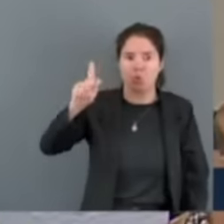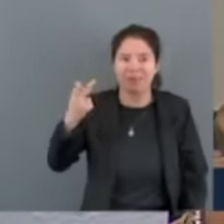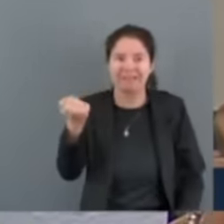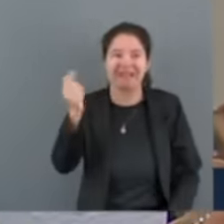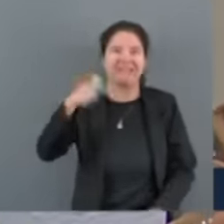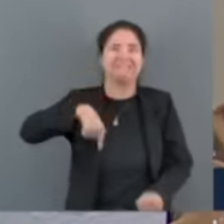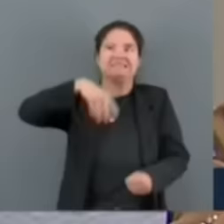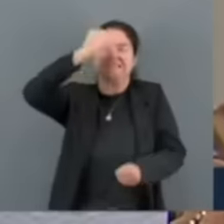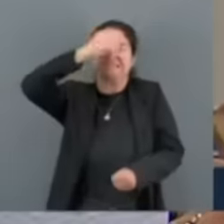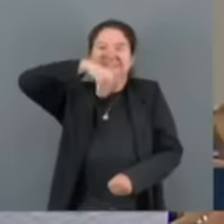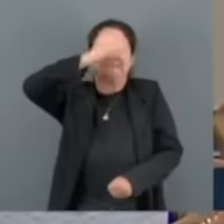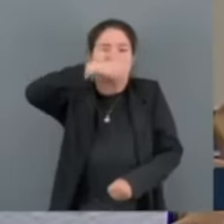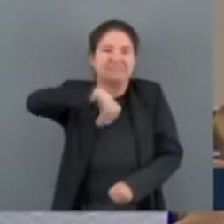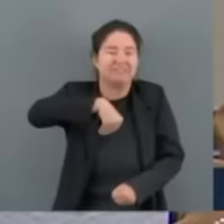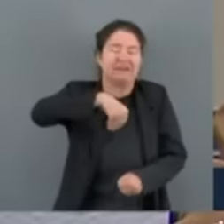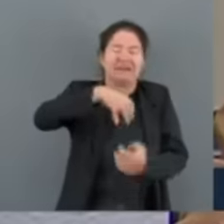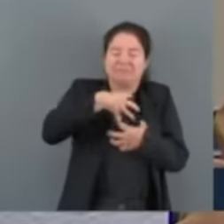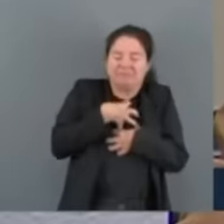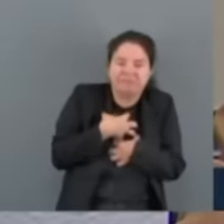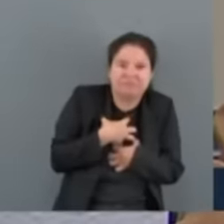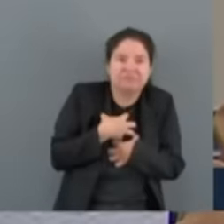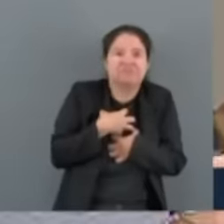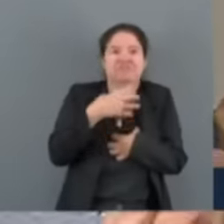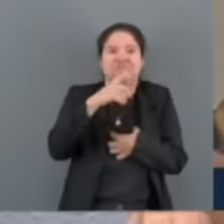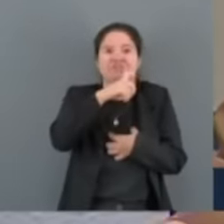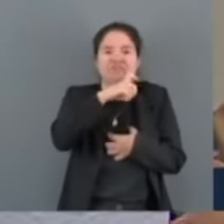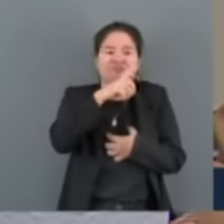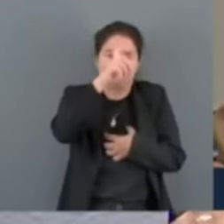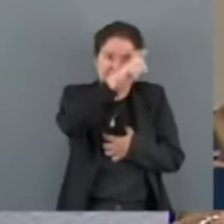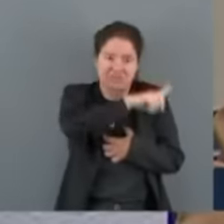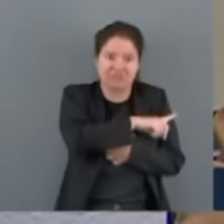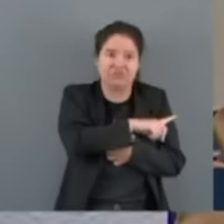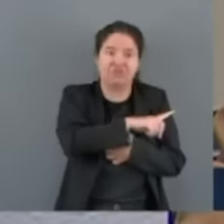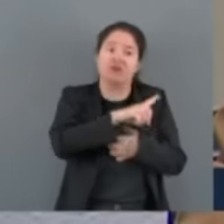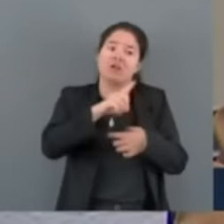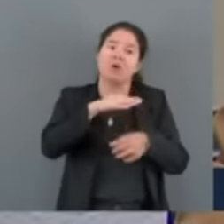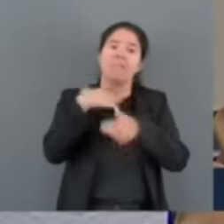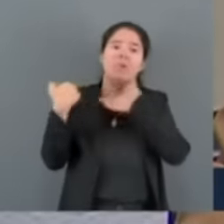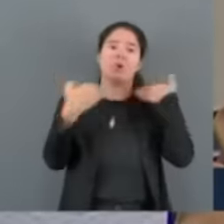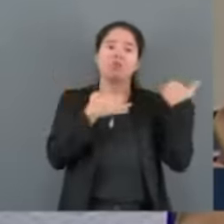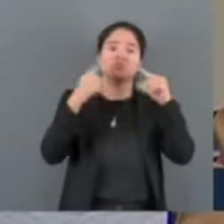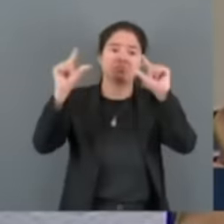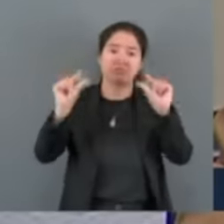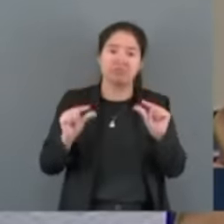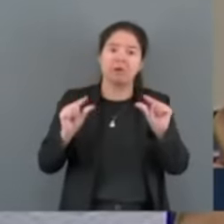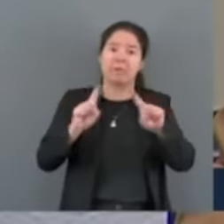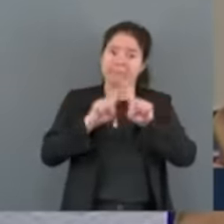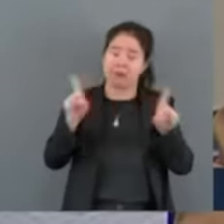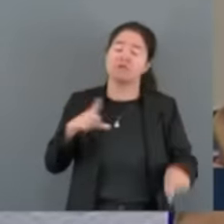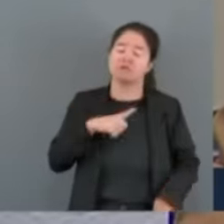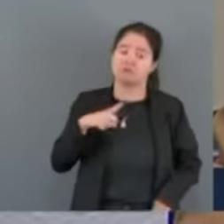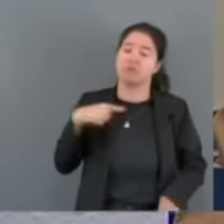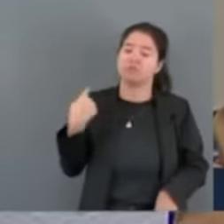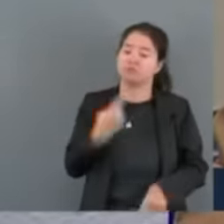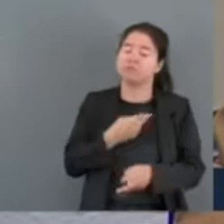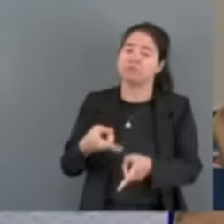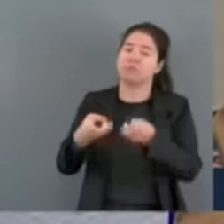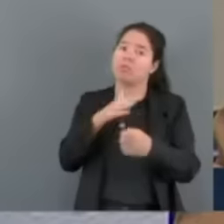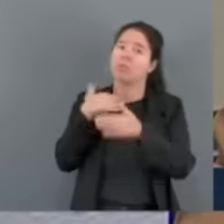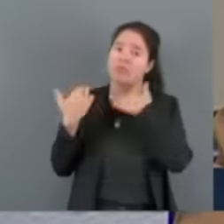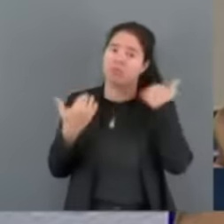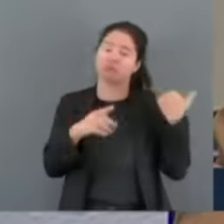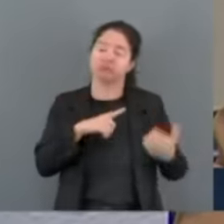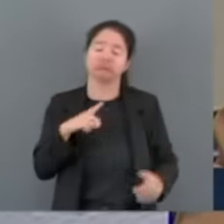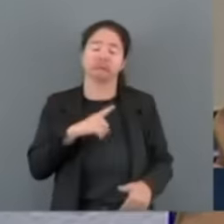causa menos mortes, mas ainda assim, esse ano verificamos algumas mortes por chikungunya. E